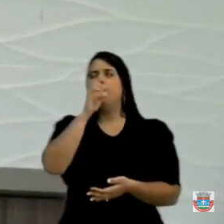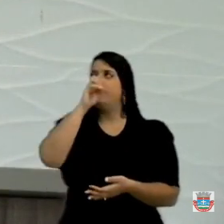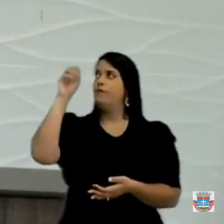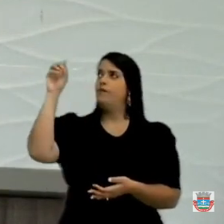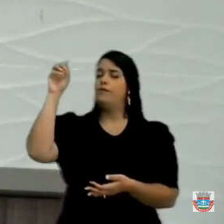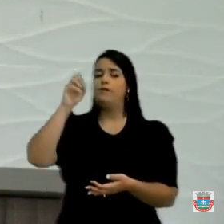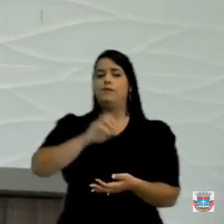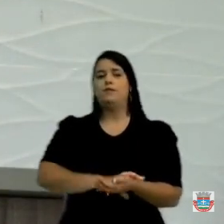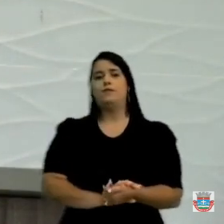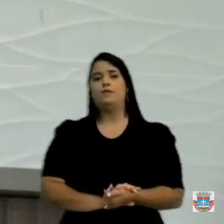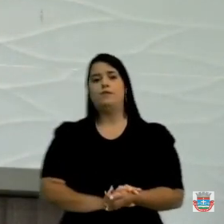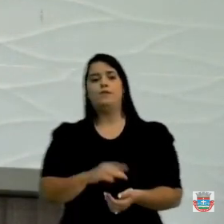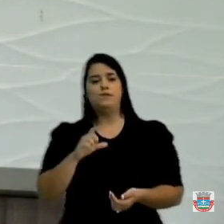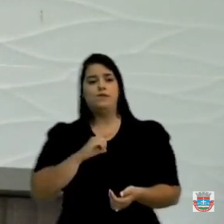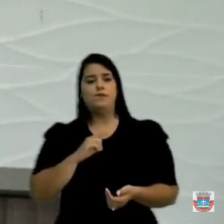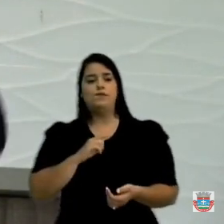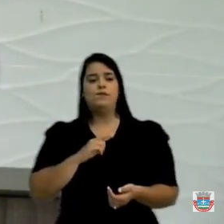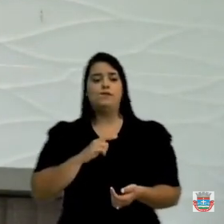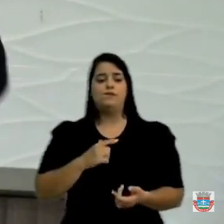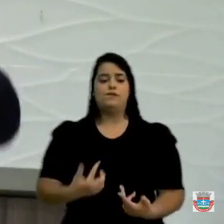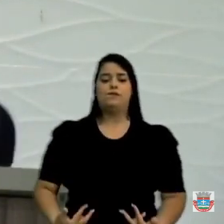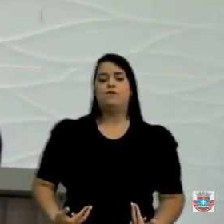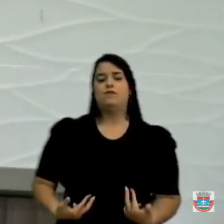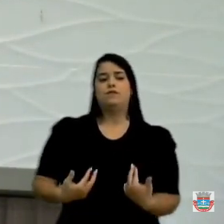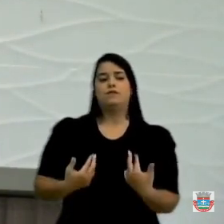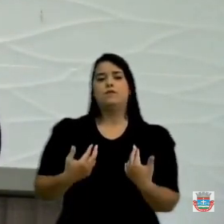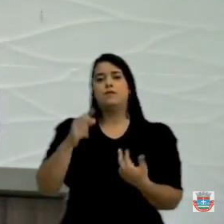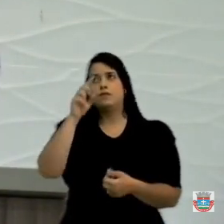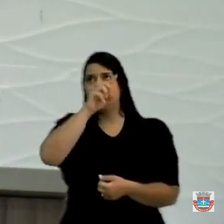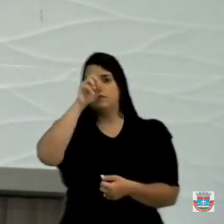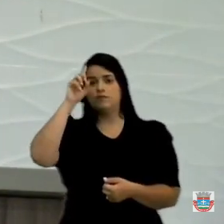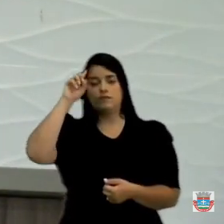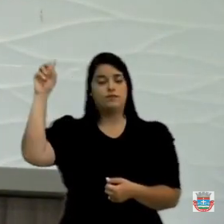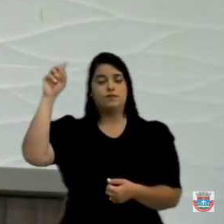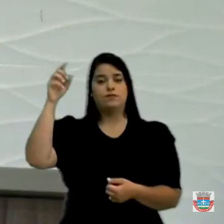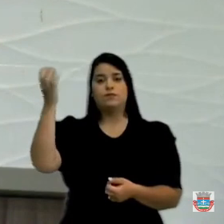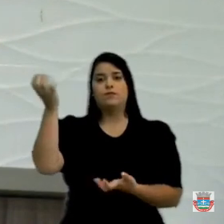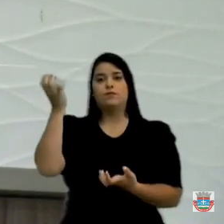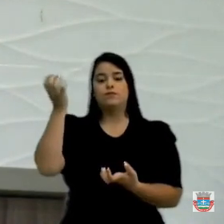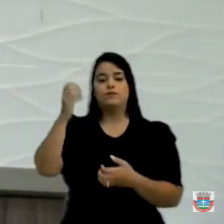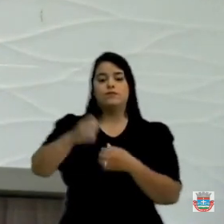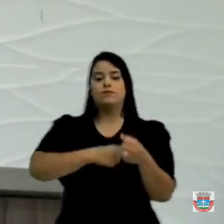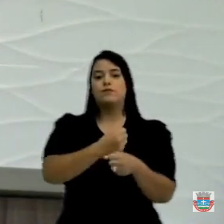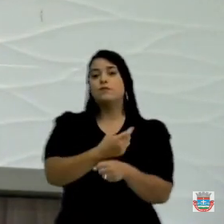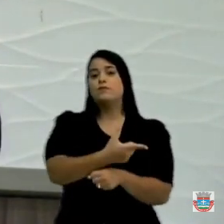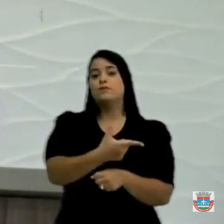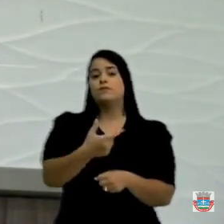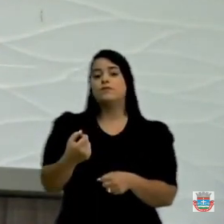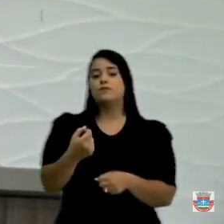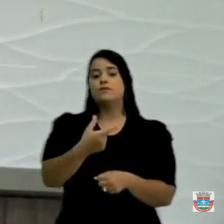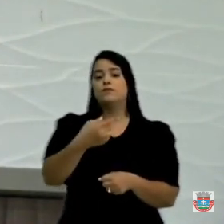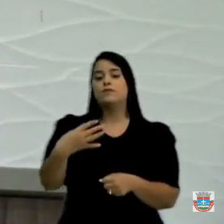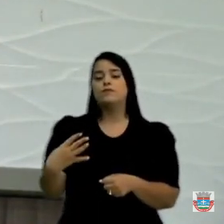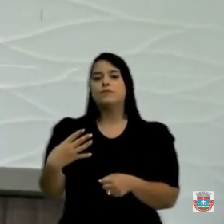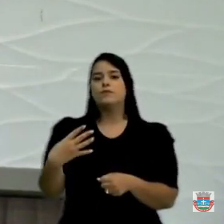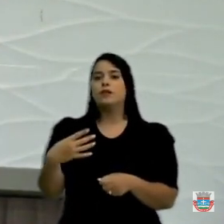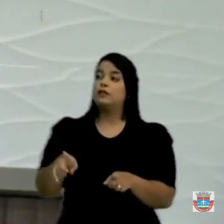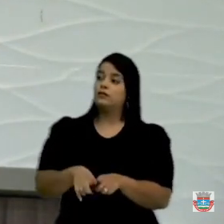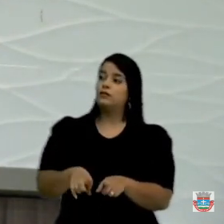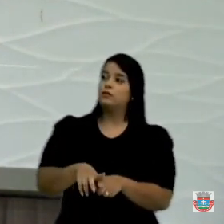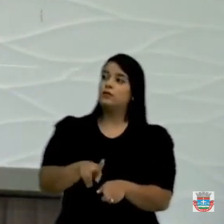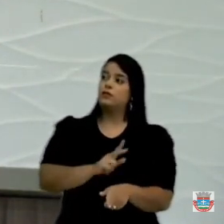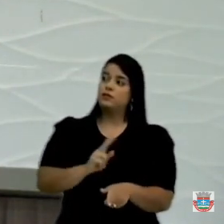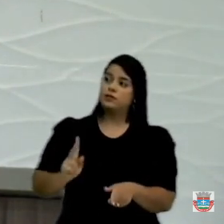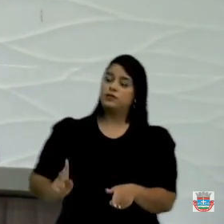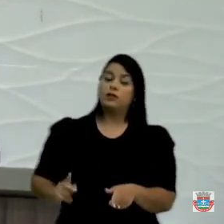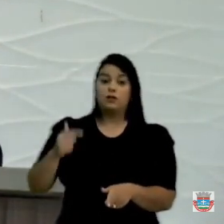ter essas cirurgias, se Deus quiser, no próximo ano de 2024. Também, presidente, quero agradecer, ontem tive